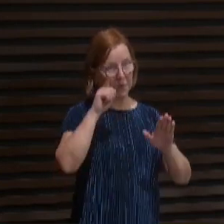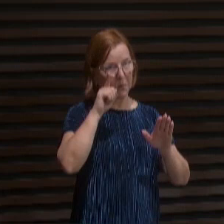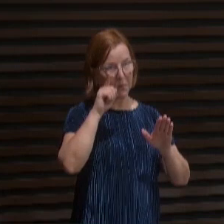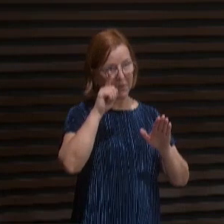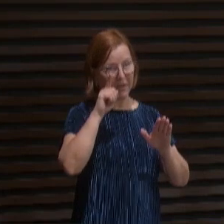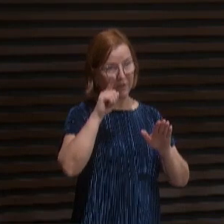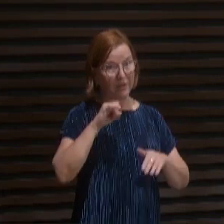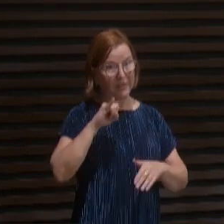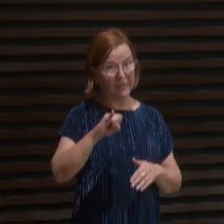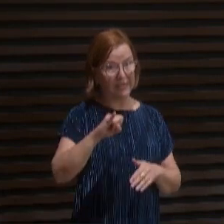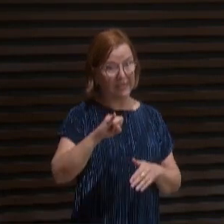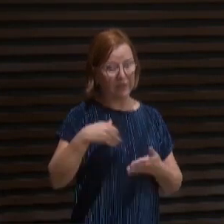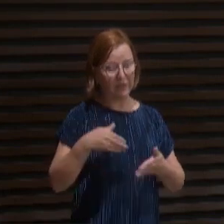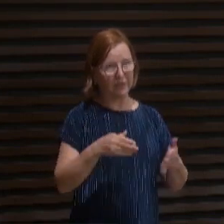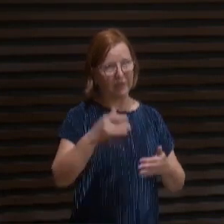for fácil.